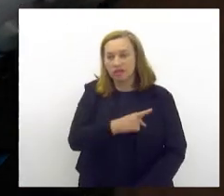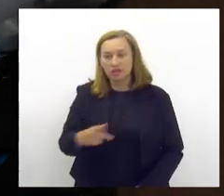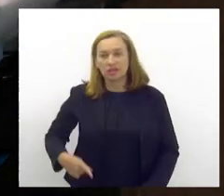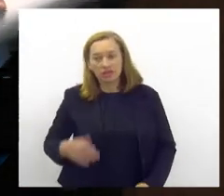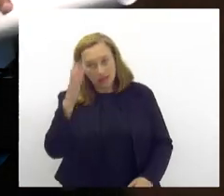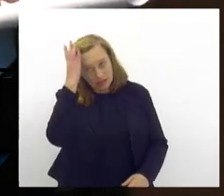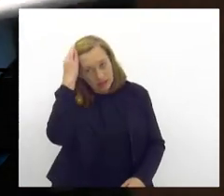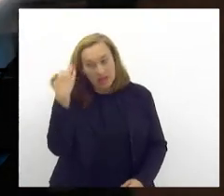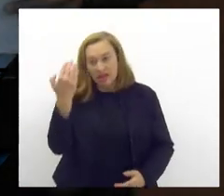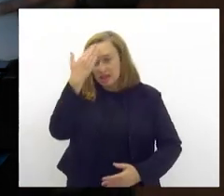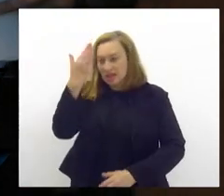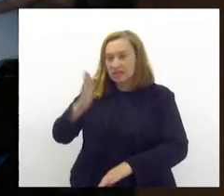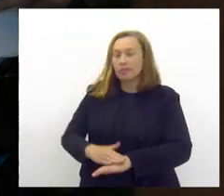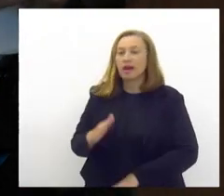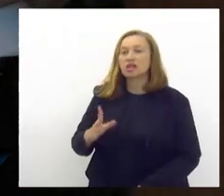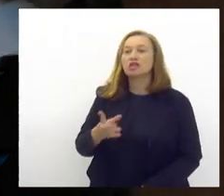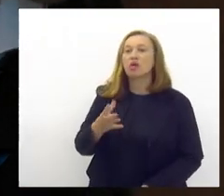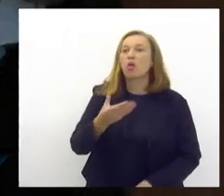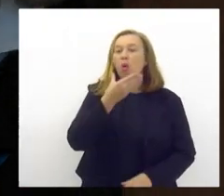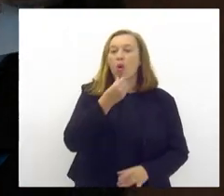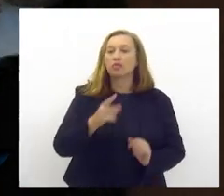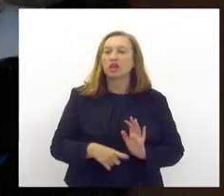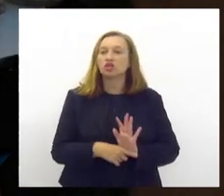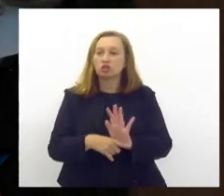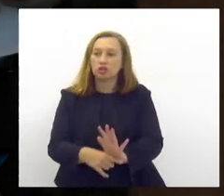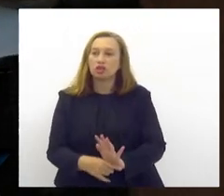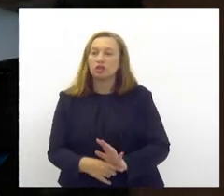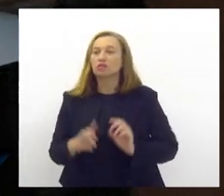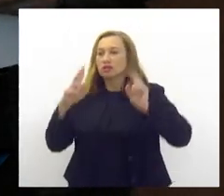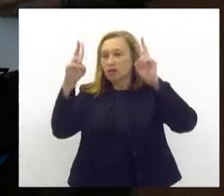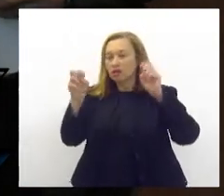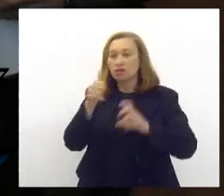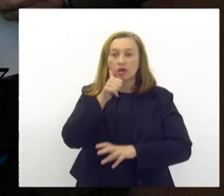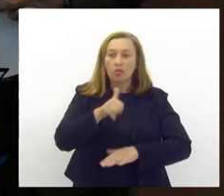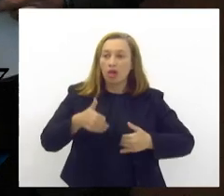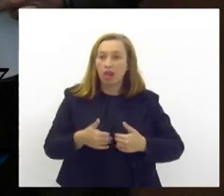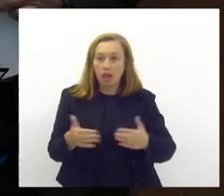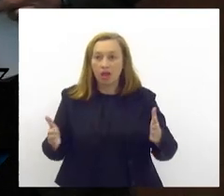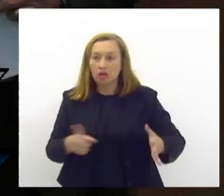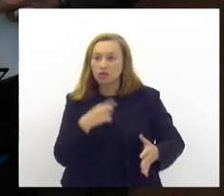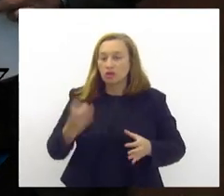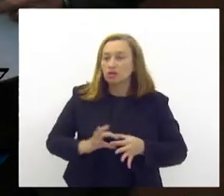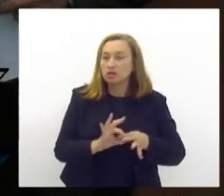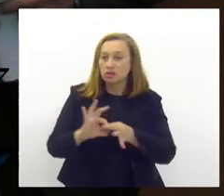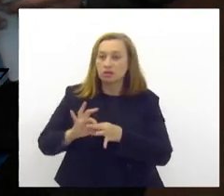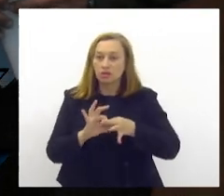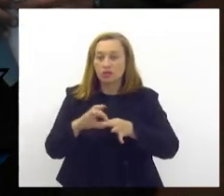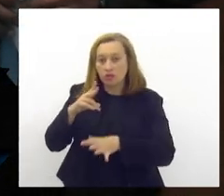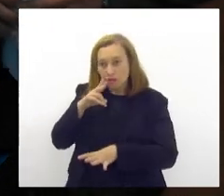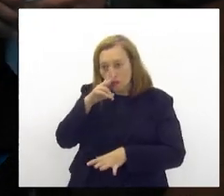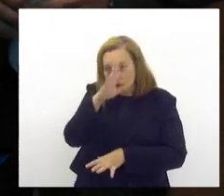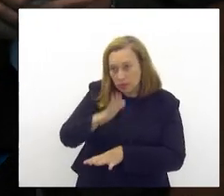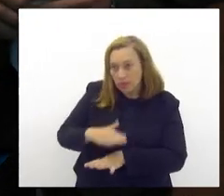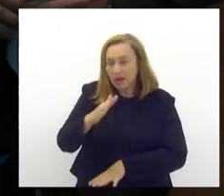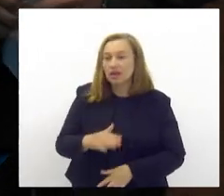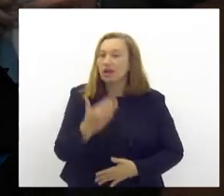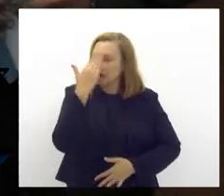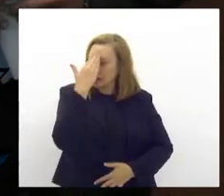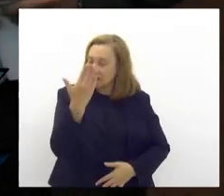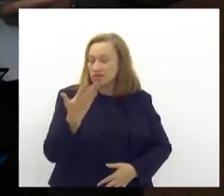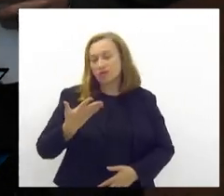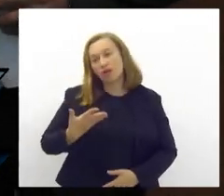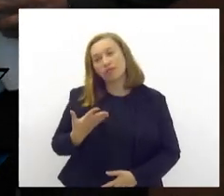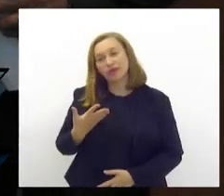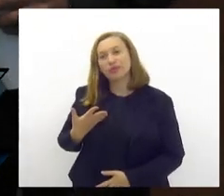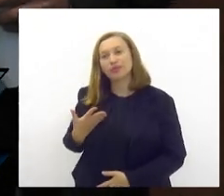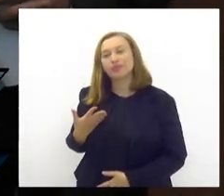mais homens estão envolvidos nas causas das mulheres. Isso abre portas, por querendo ou não, que quando nós unimos, nós ficamos mais fortes. Então, quero agradecer ao meu